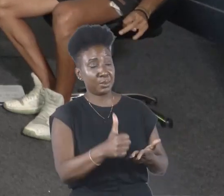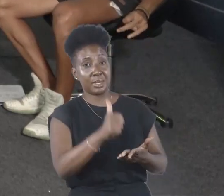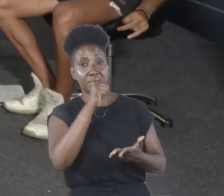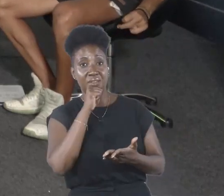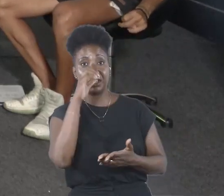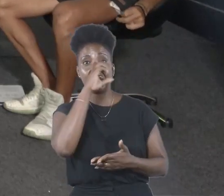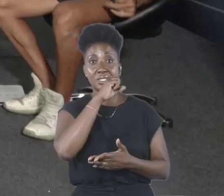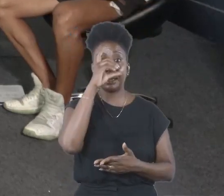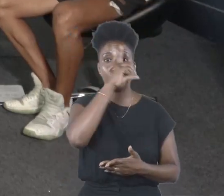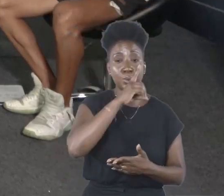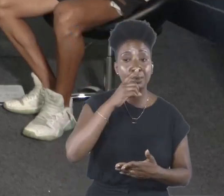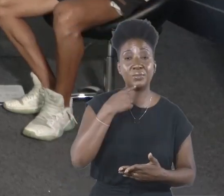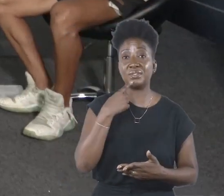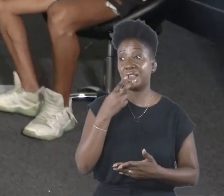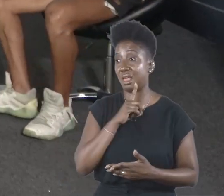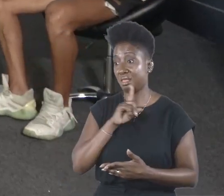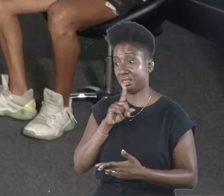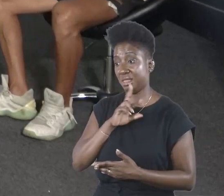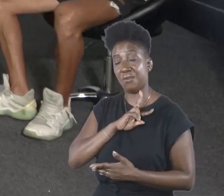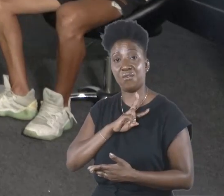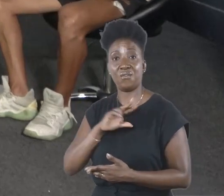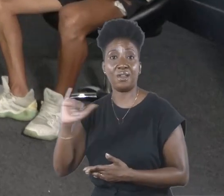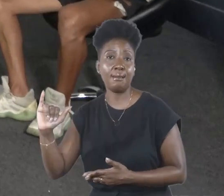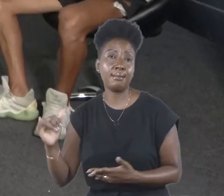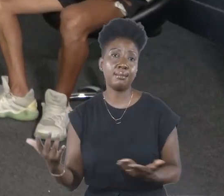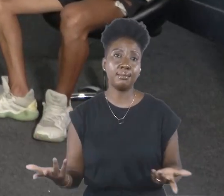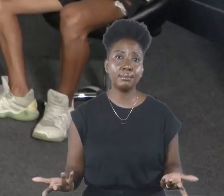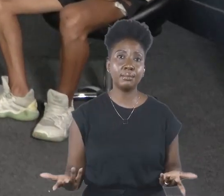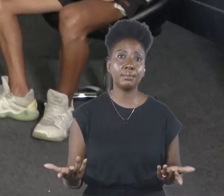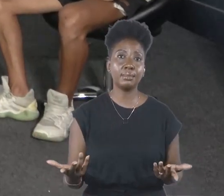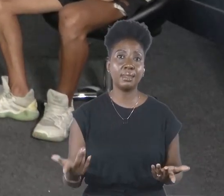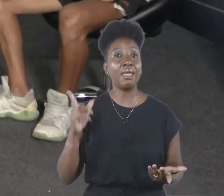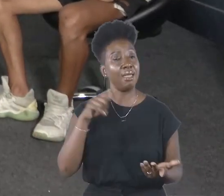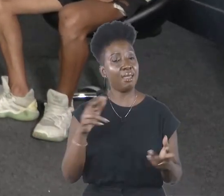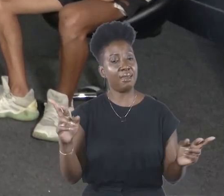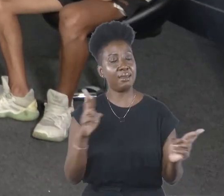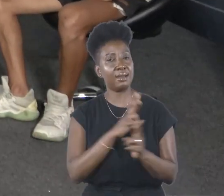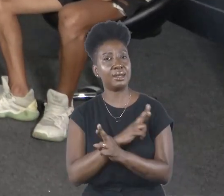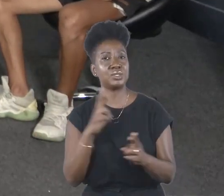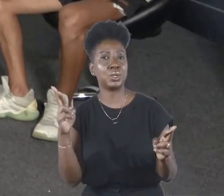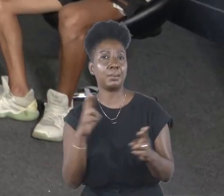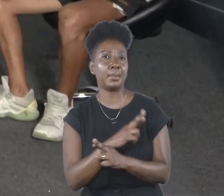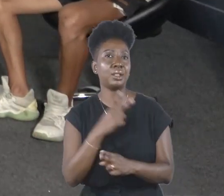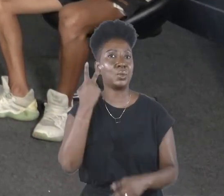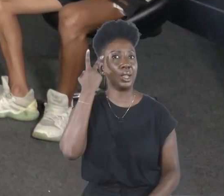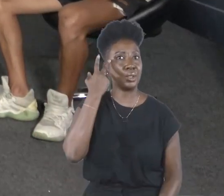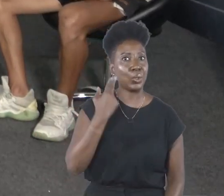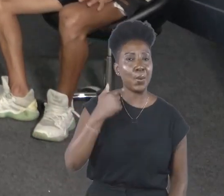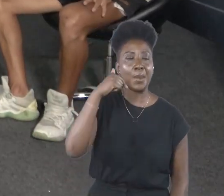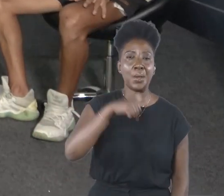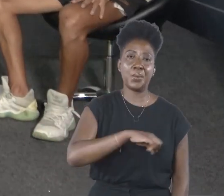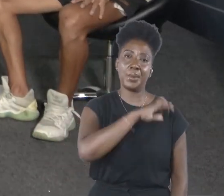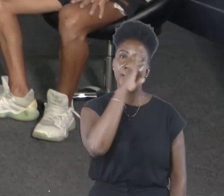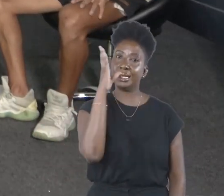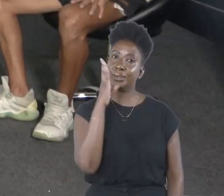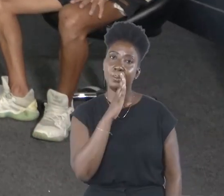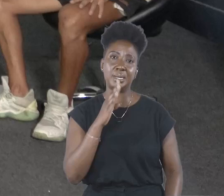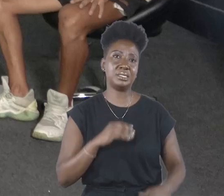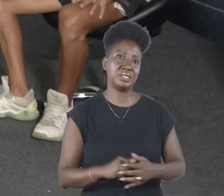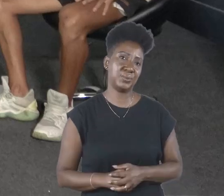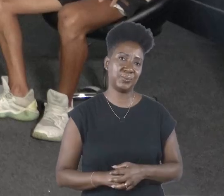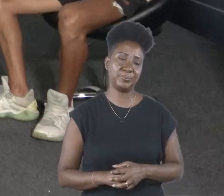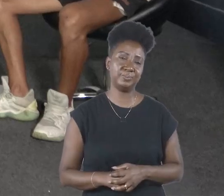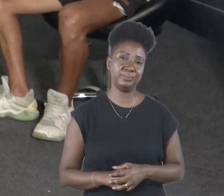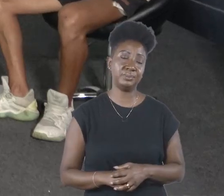dentro das capacitações que a gente fez. Não tem nada a ver com renda, mas você não vai poder ficar no trabalho 1 ano se você ficando falar para o seu patrão, eu